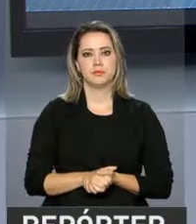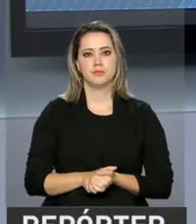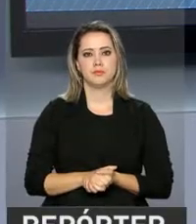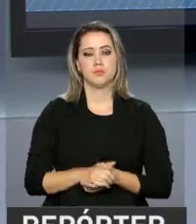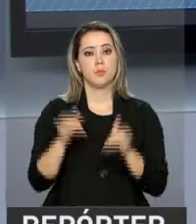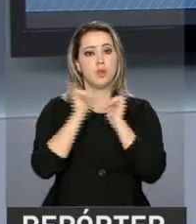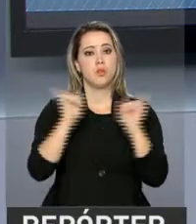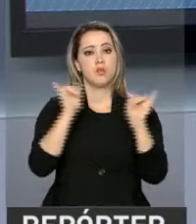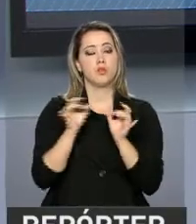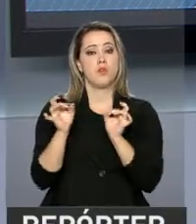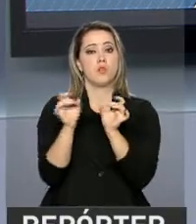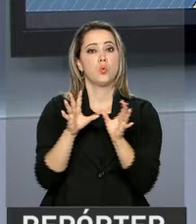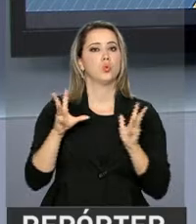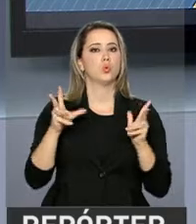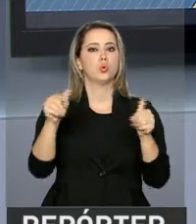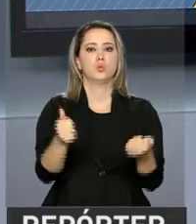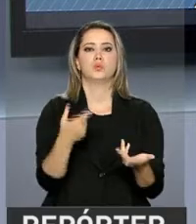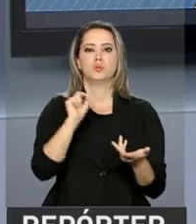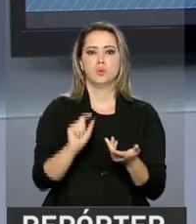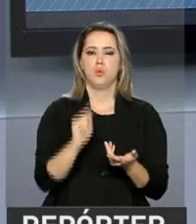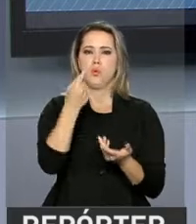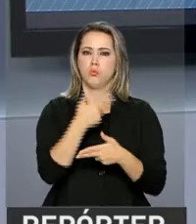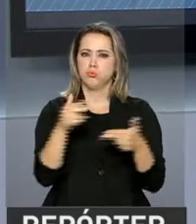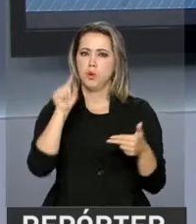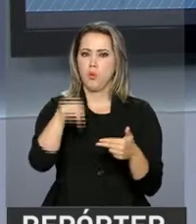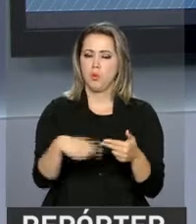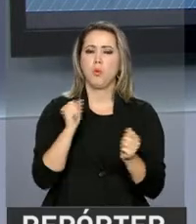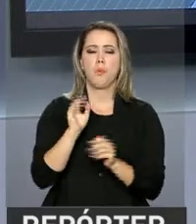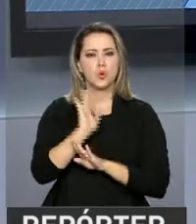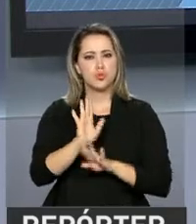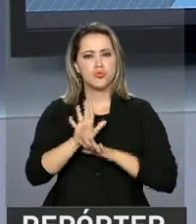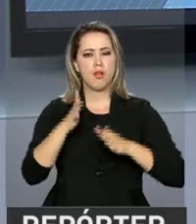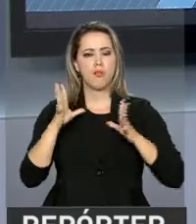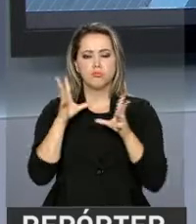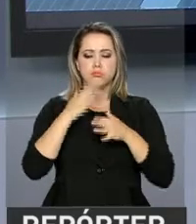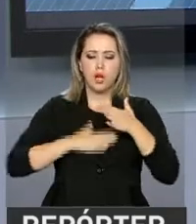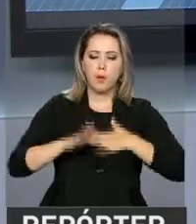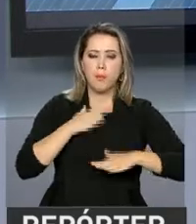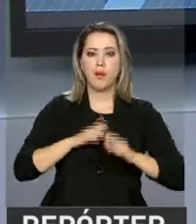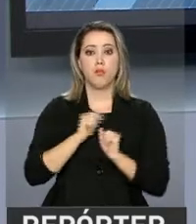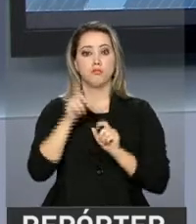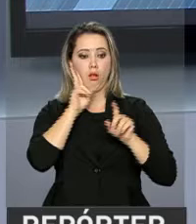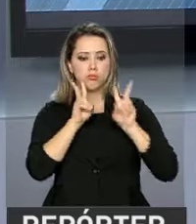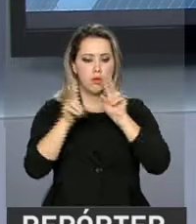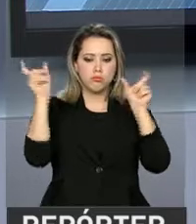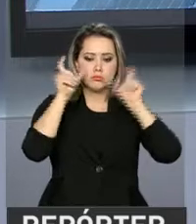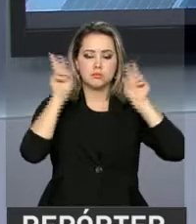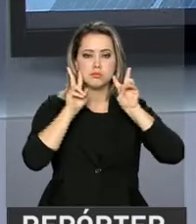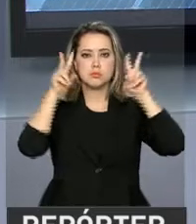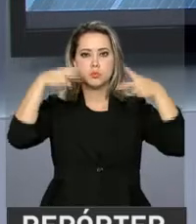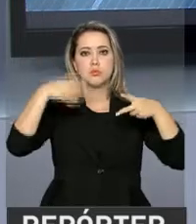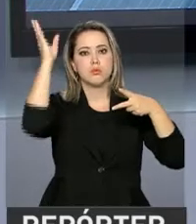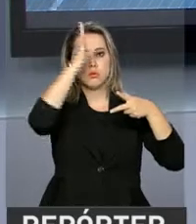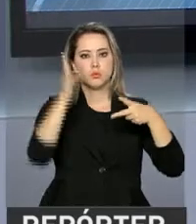divulgado e vendido no mundo inteiro como um produto supostamente terapêutico um brinquedo tem atraído a atenção de crianças no brasil